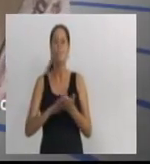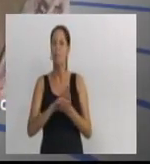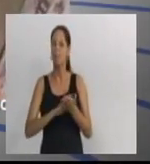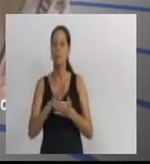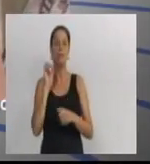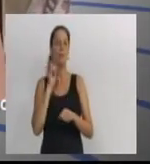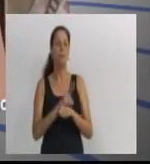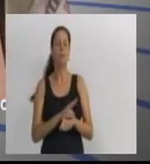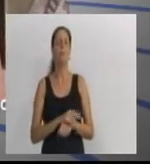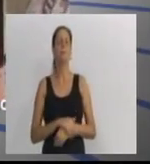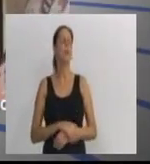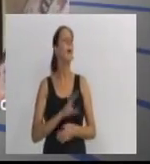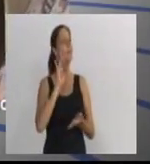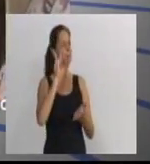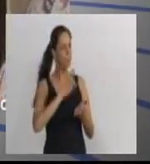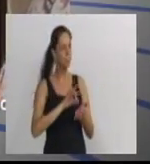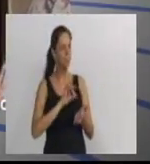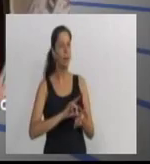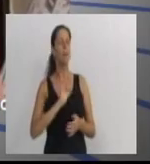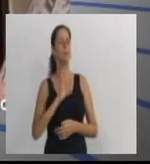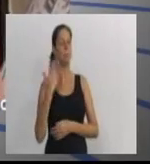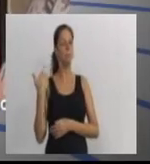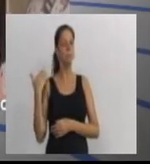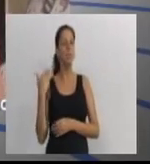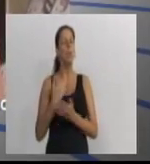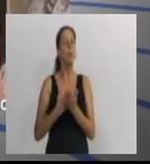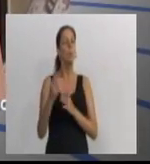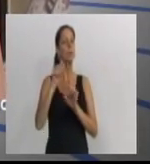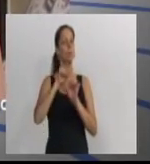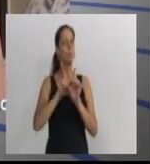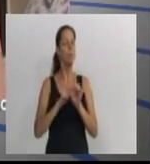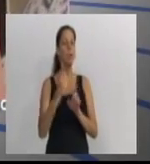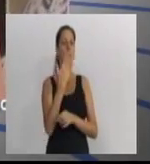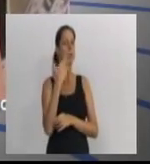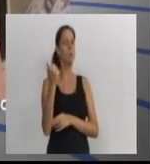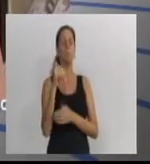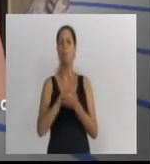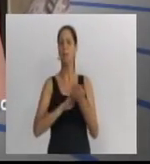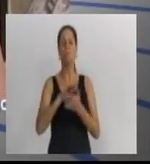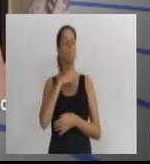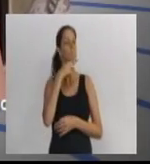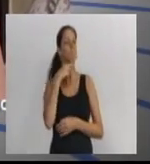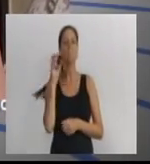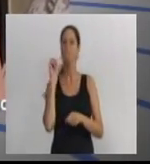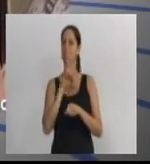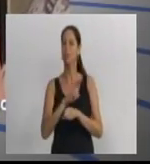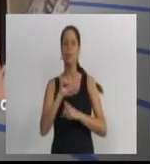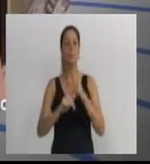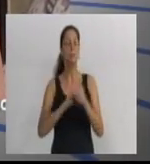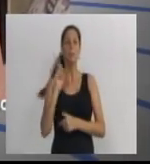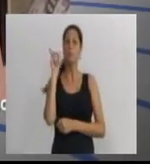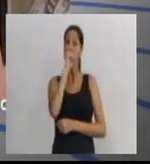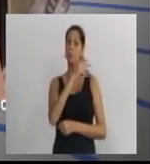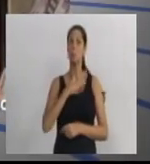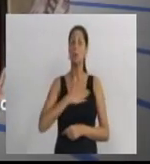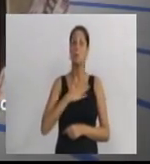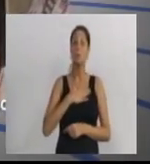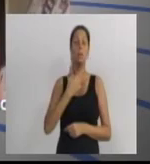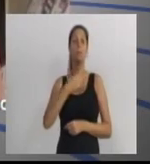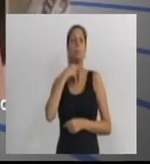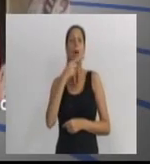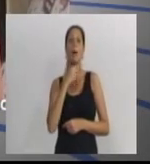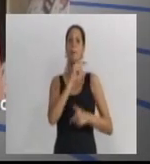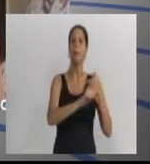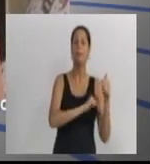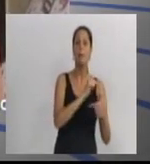chamada, né, já teve as chamadas agora no começo do mês, ela não foi chamada e eu estou aguardando, porque eu não consigo trabalhar com ela e não